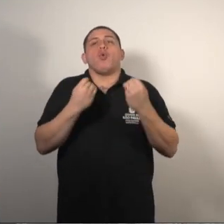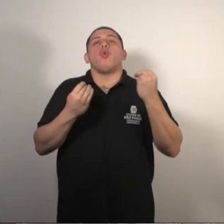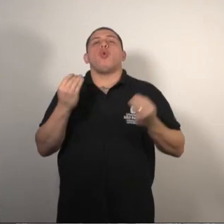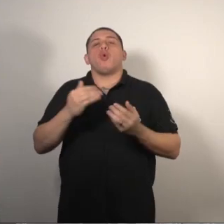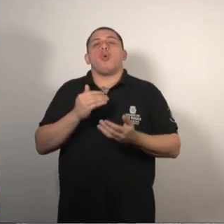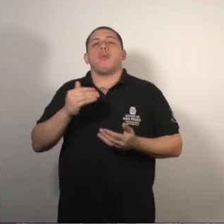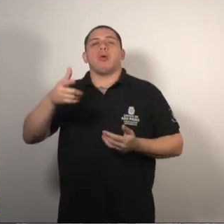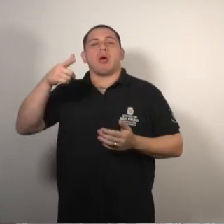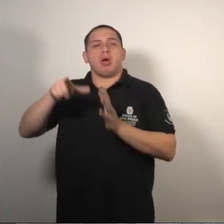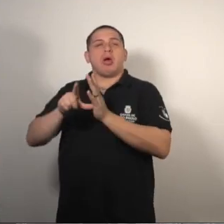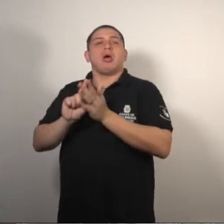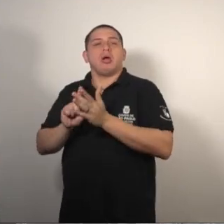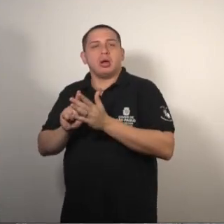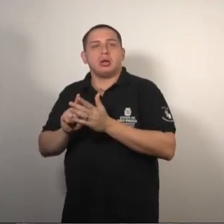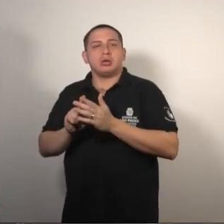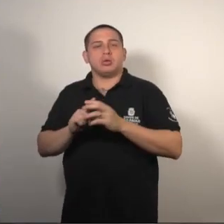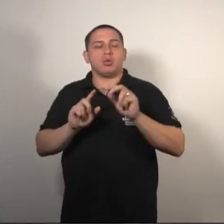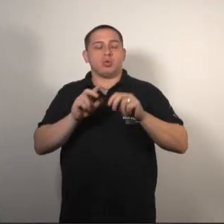É só o link, prefeito. É